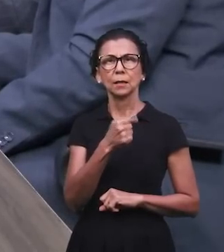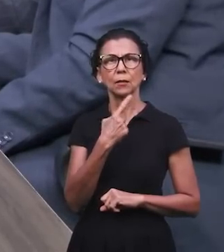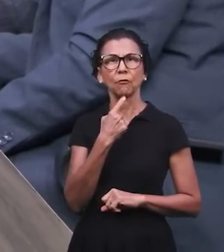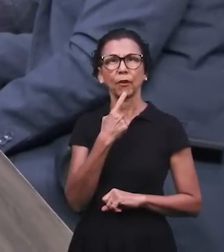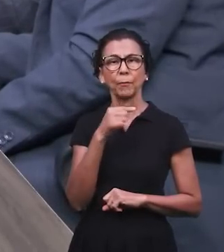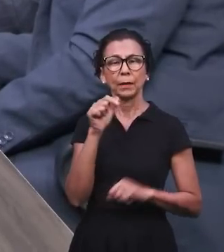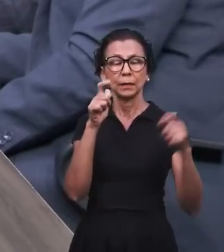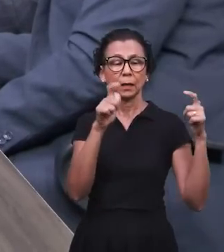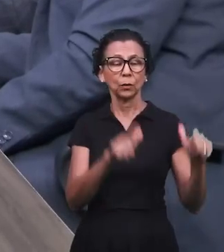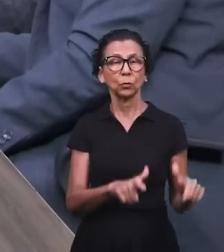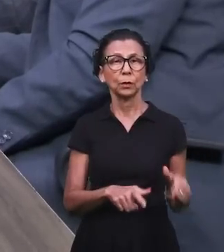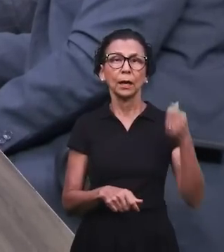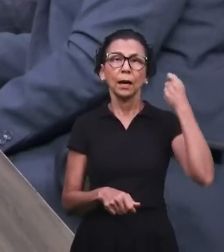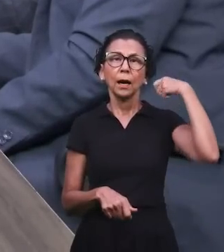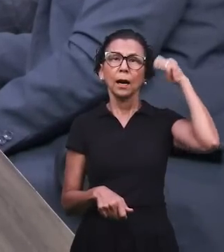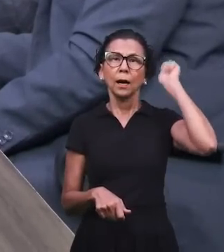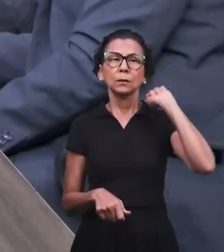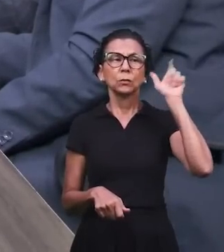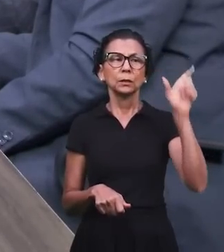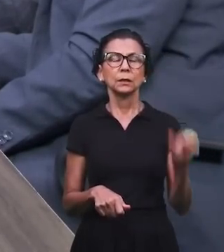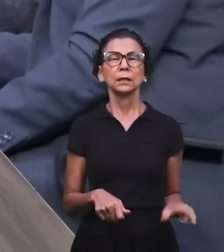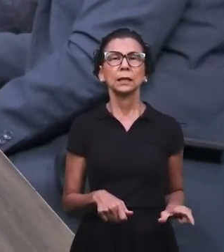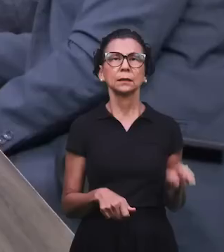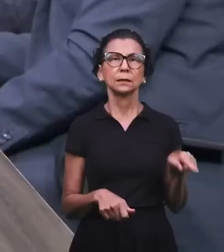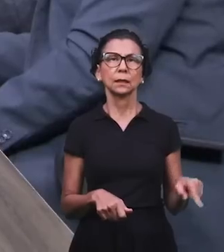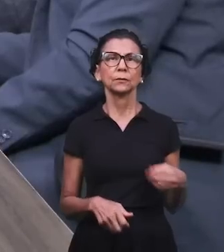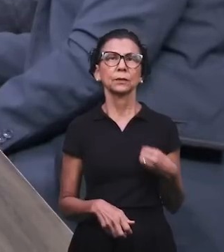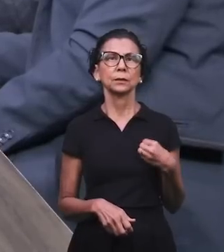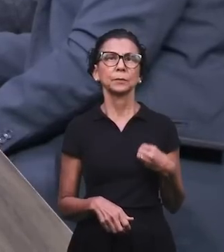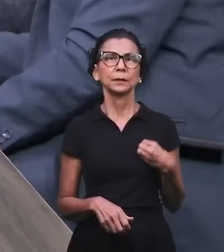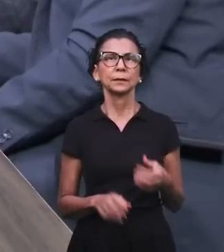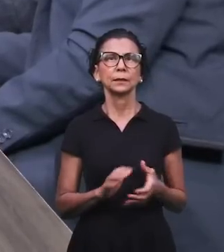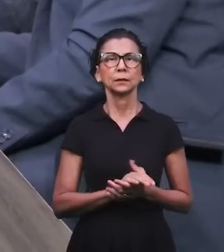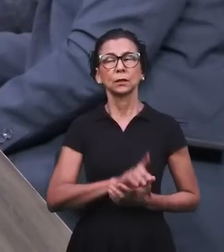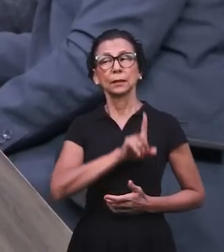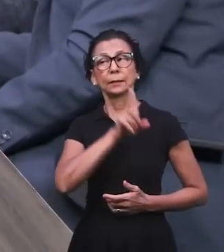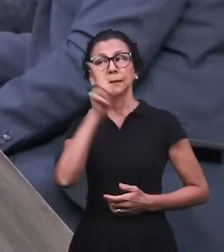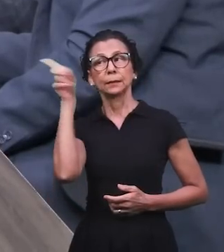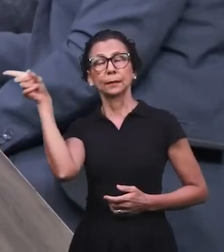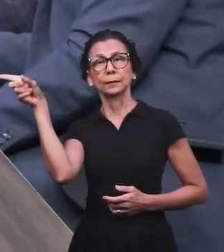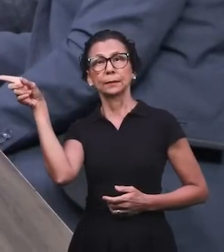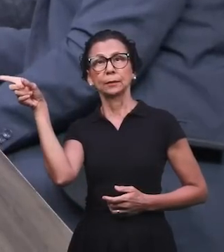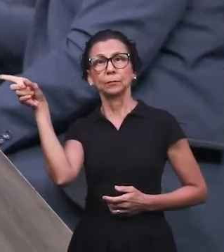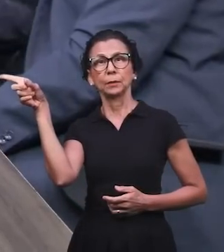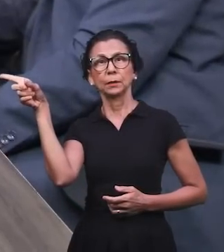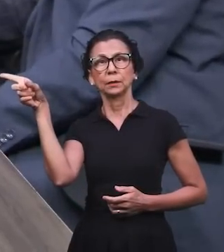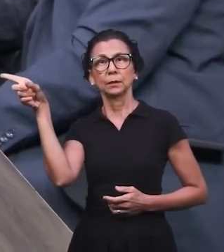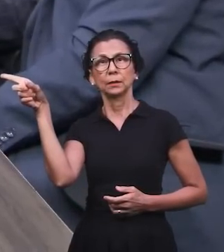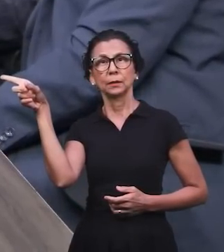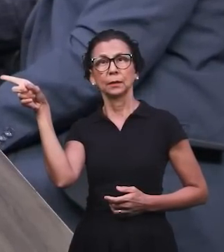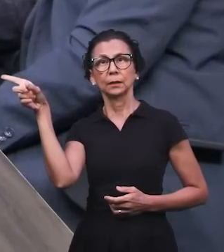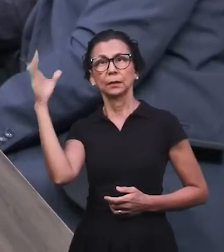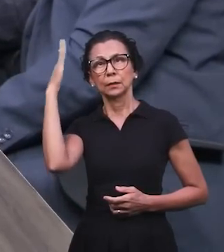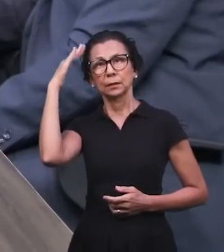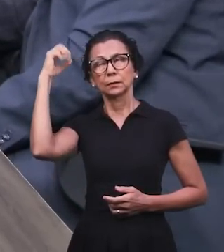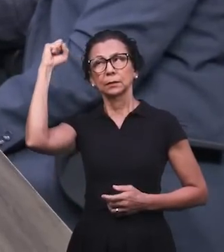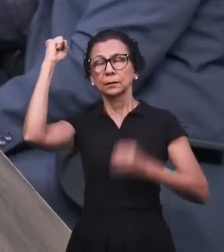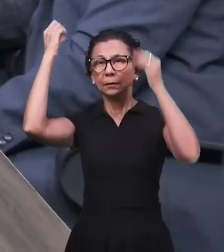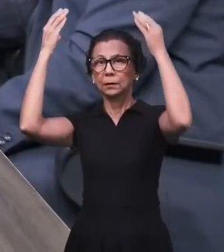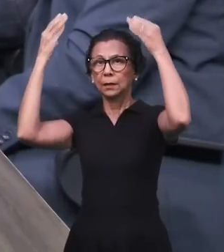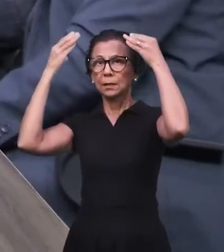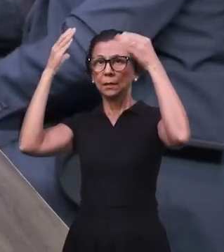E lá onde está o triângulo é onde Salomão estava, não é isso mesmo? Exatamente. Só para recapitular aqui para os irmãos. Aqui é a fonte de Rogel. Aqui é a fonte